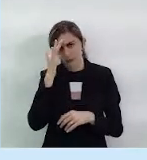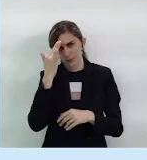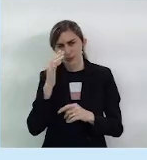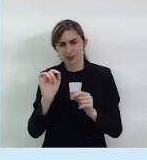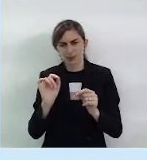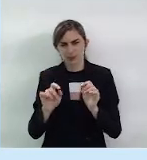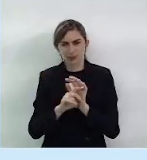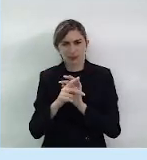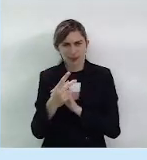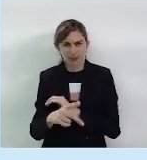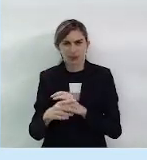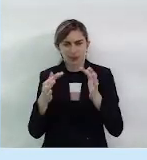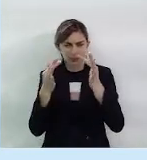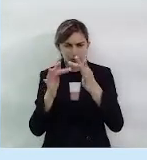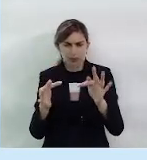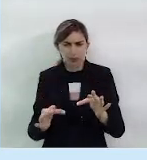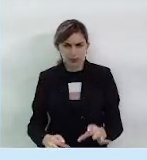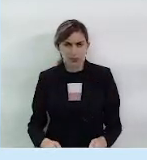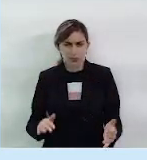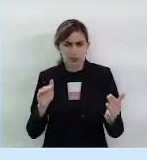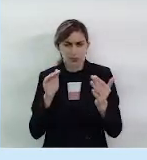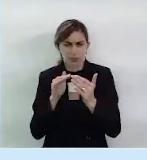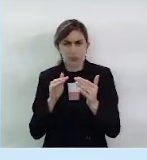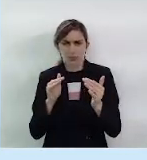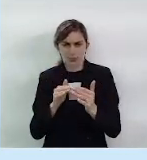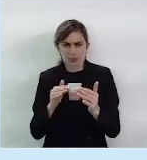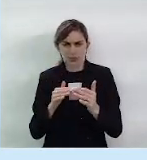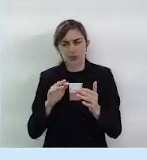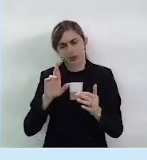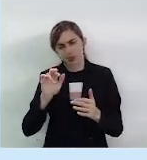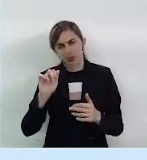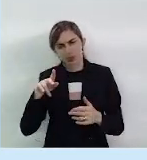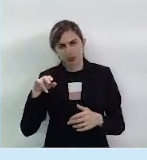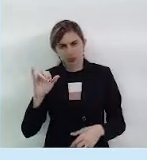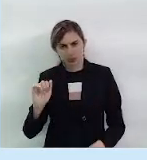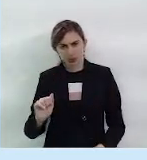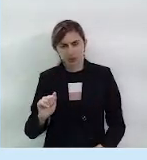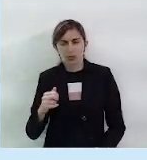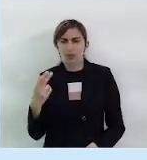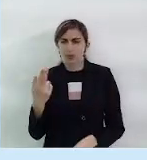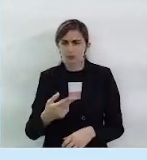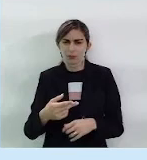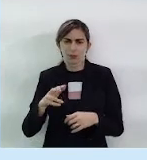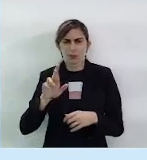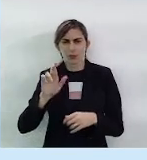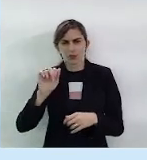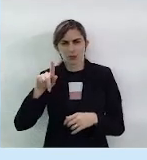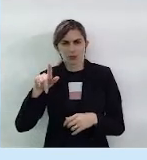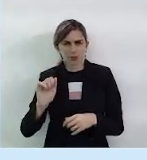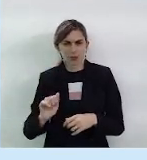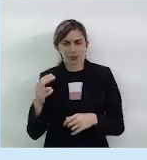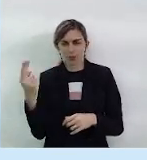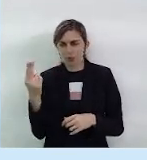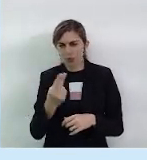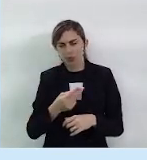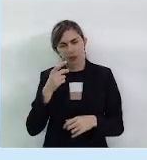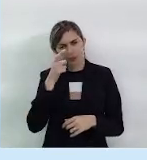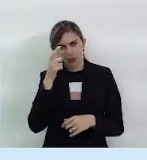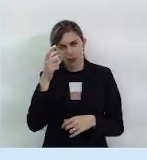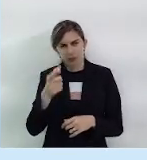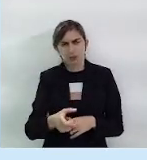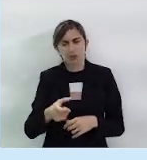essa parte de sintaxe, de concordância e de regência? Na regência nominal é interessante